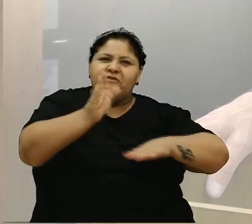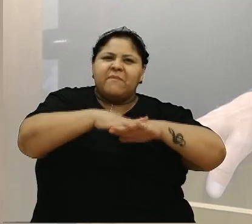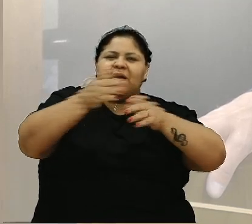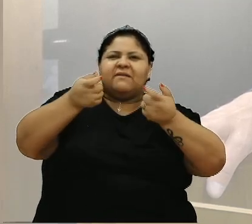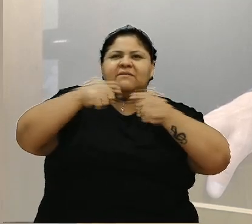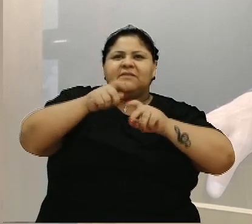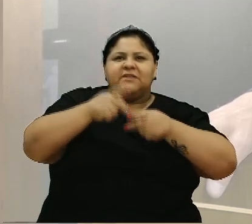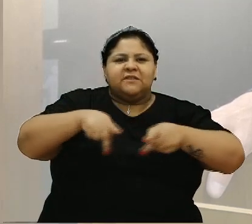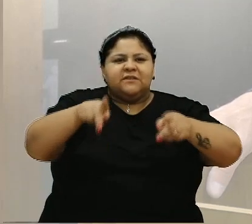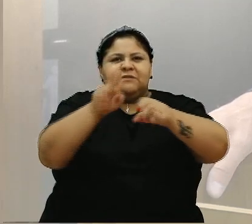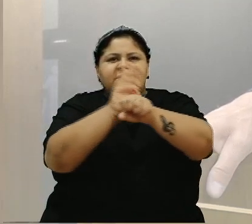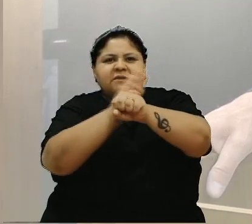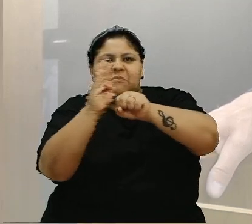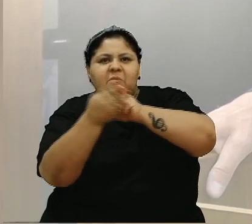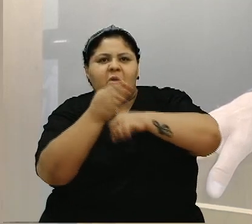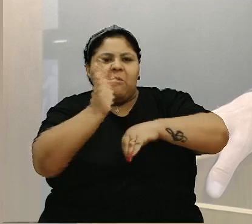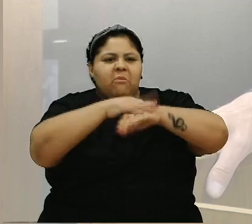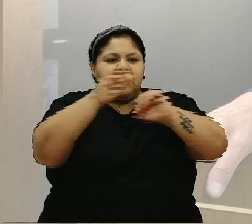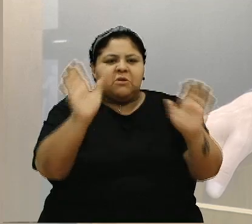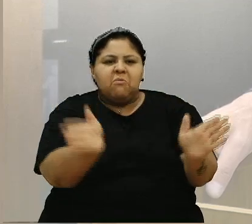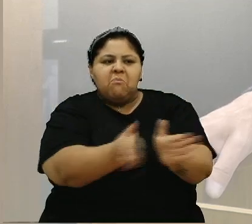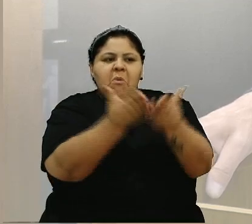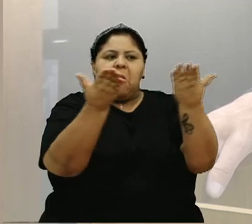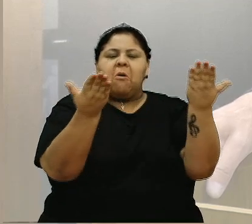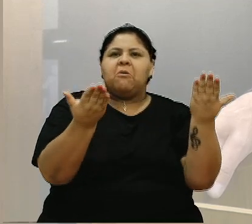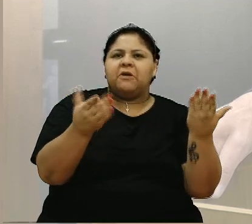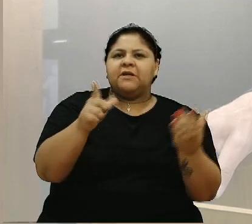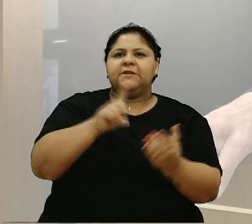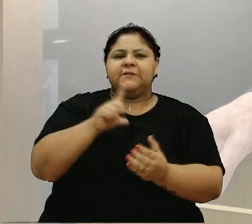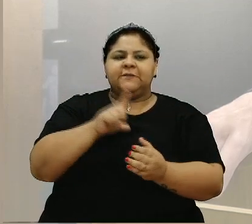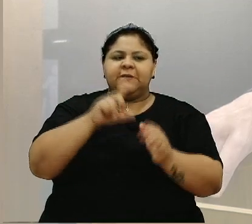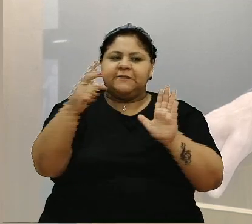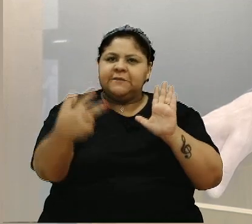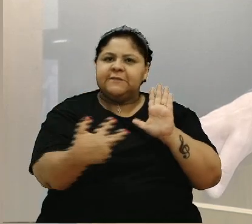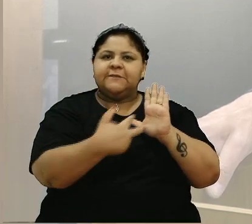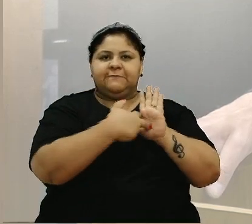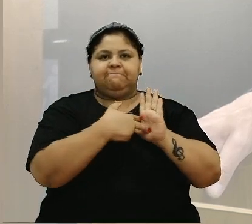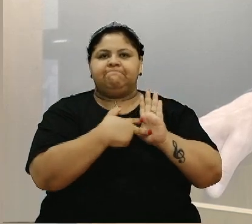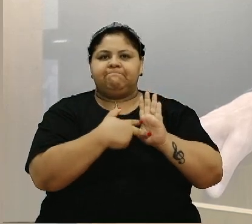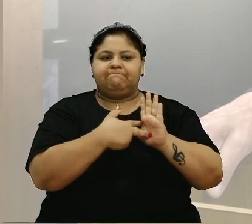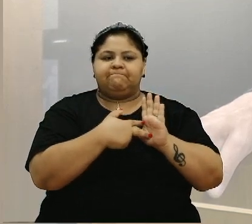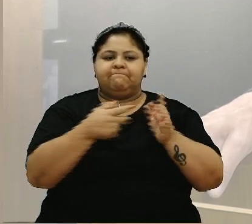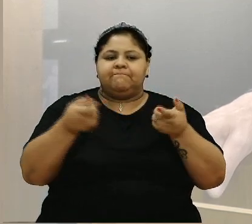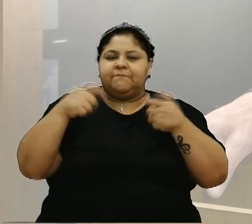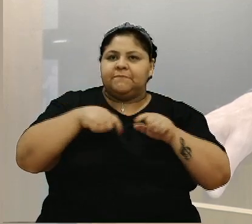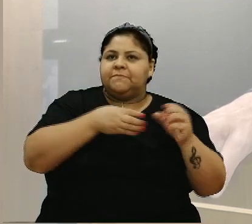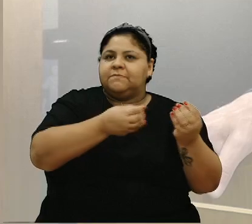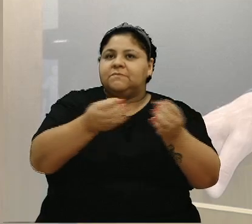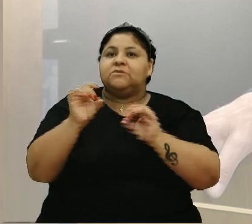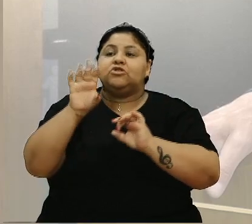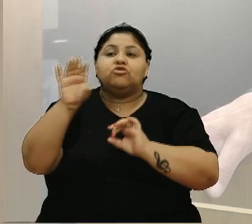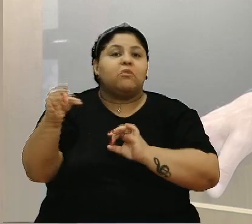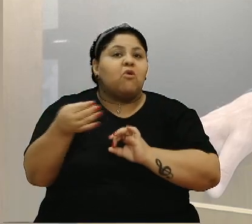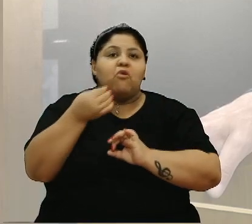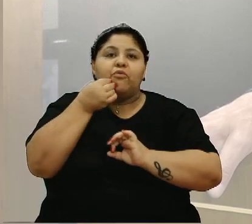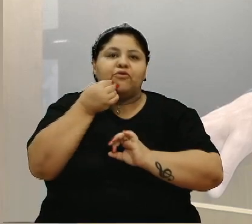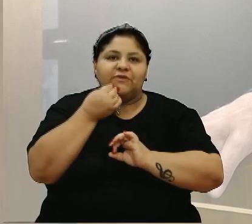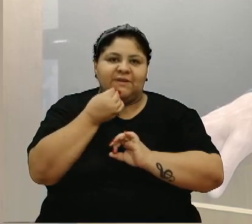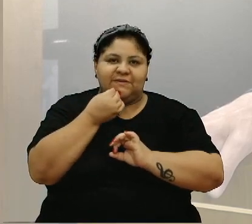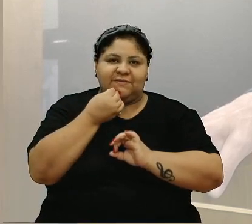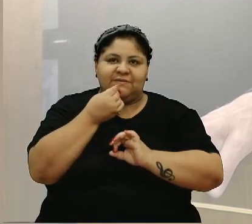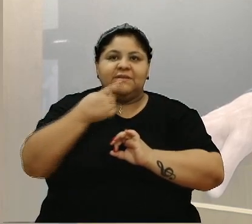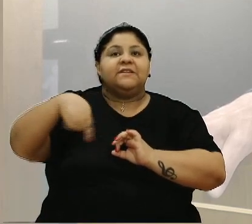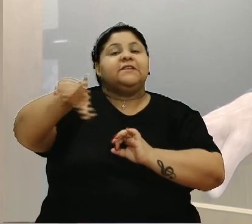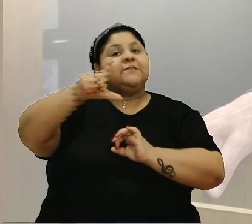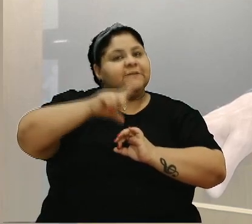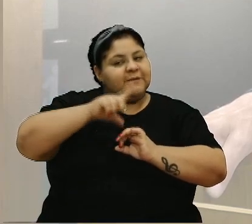do bairro, a carente. Tem que ter essa atenção especial. Eles precisam muitas vezes só de uma oportunidade. E a gente